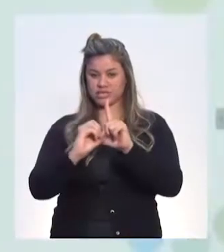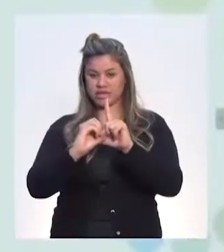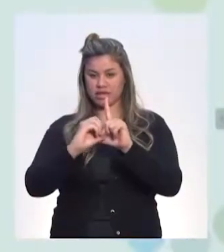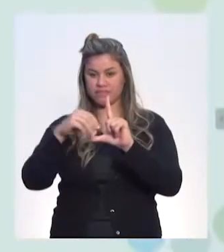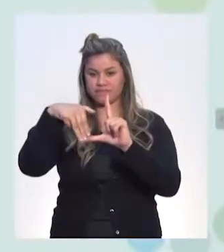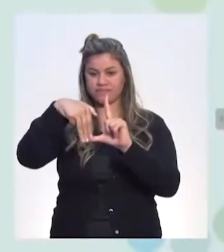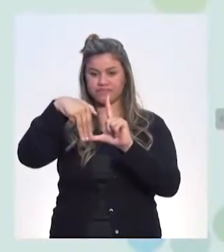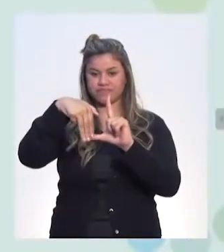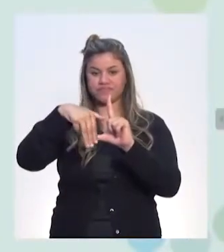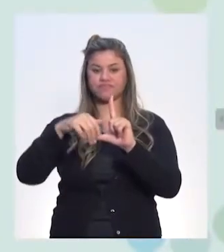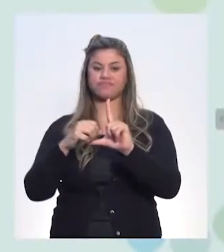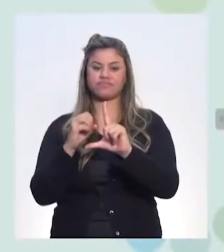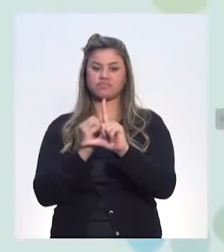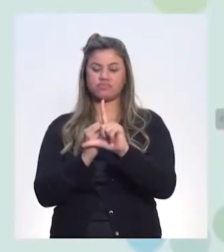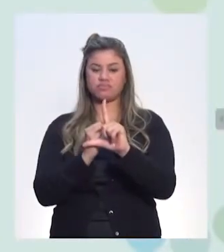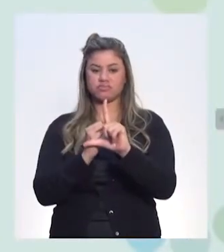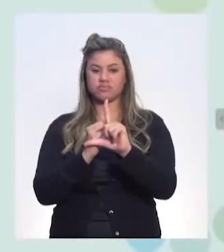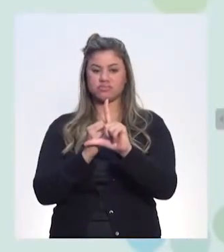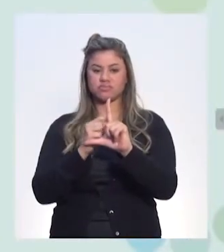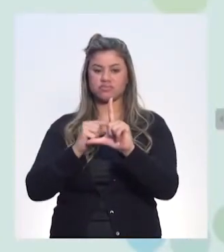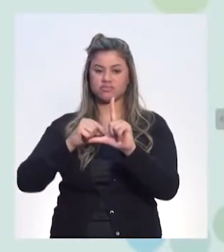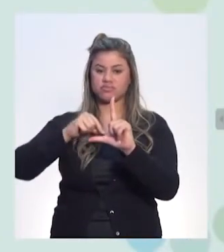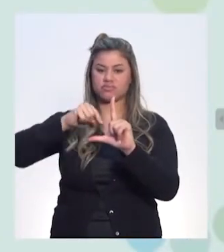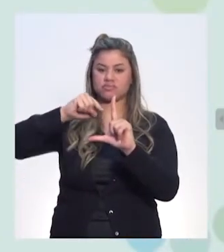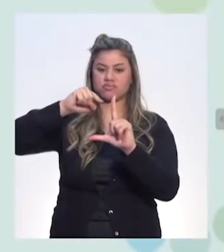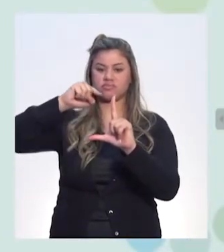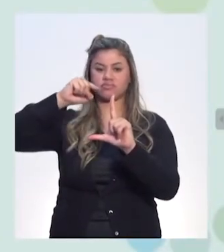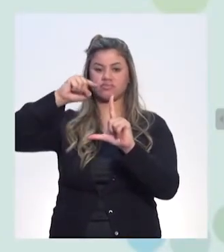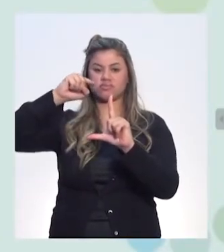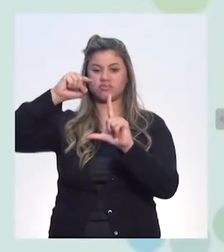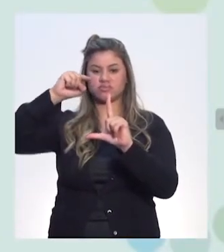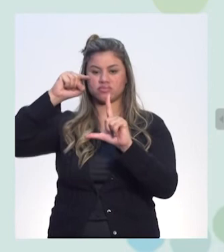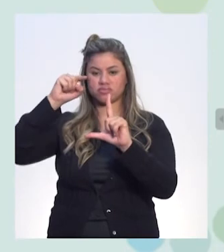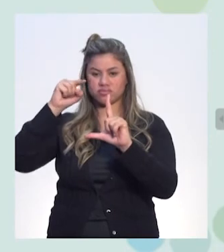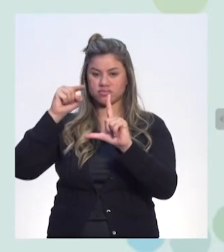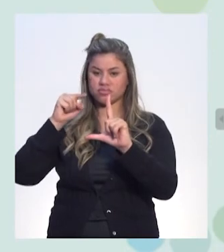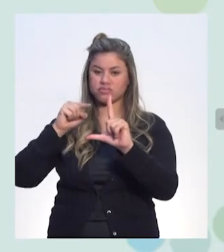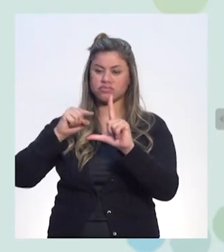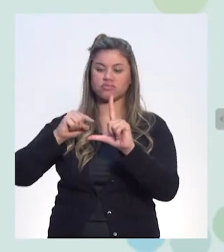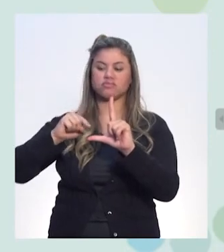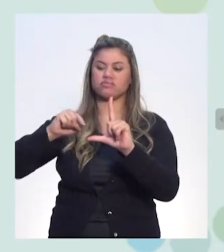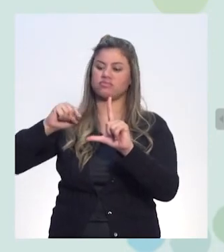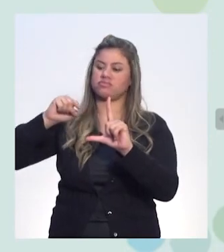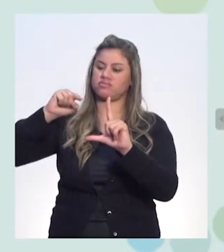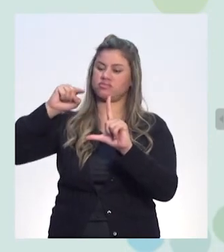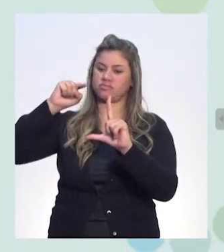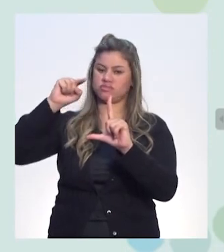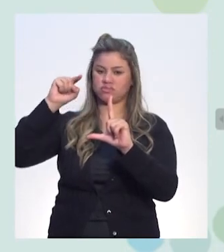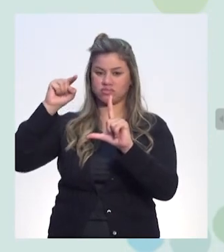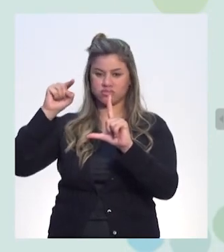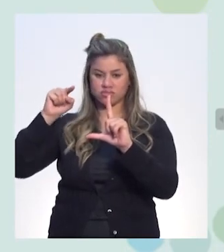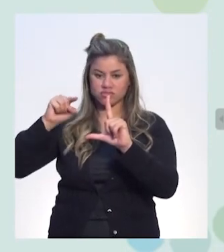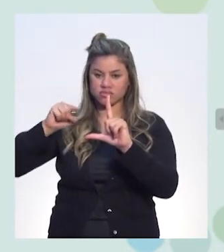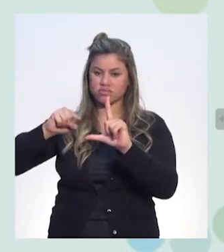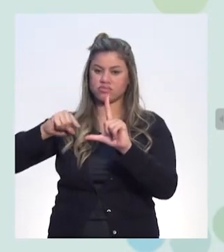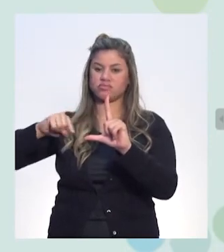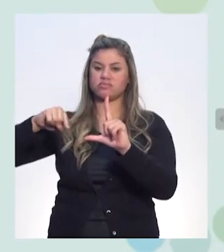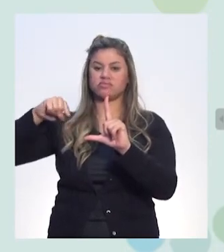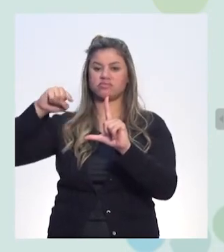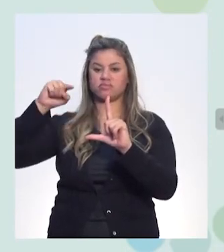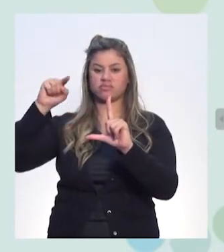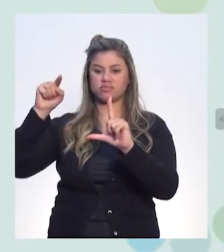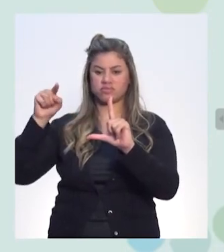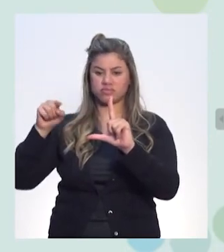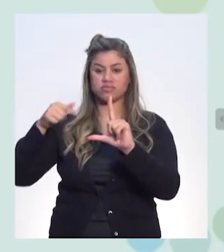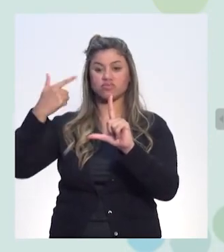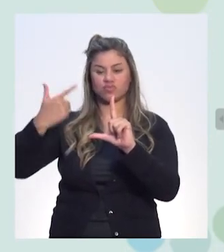metros. Passou por aqui, né? Então, está indo para o pôr do sol. Aí depois,